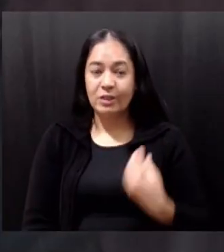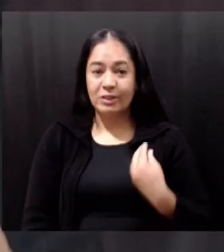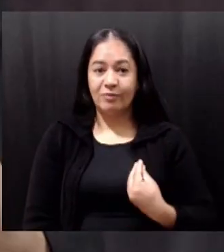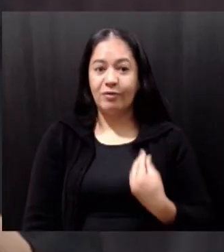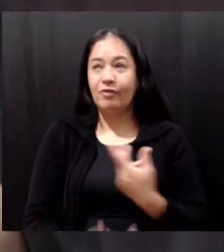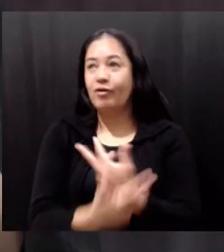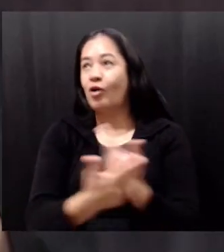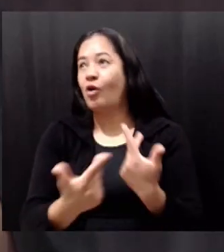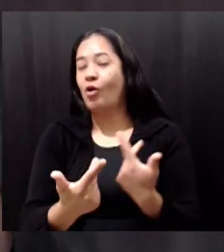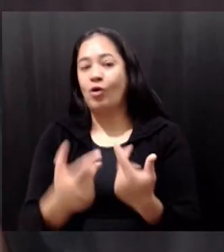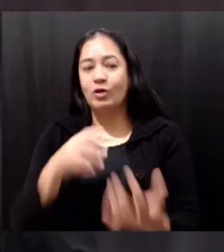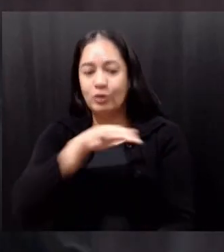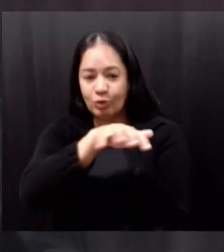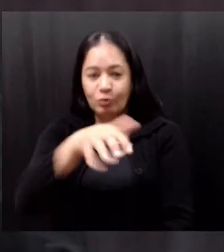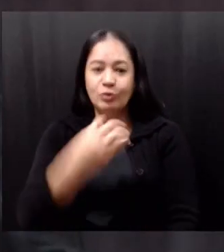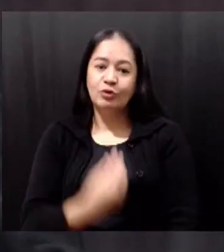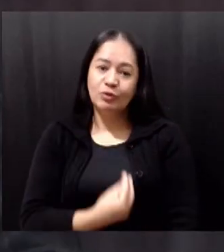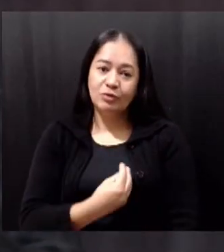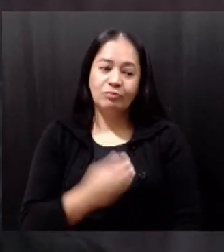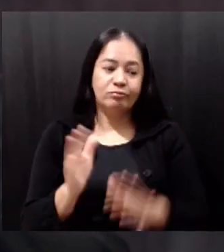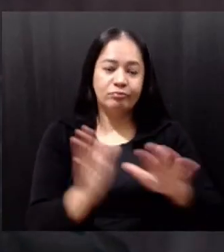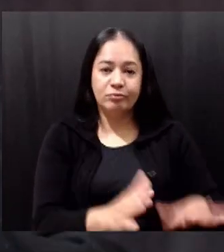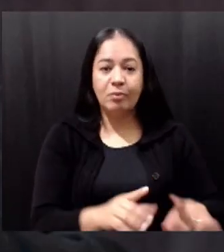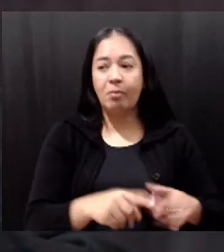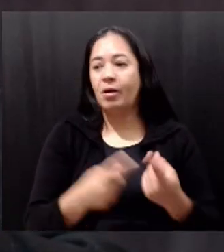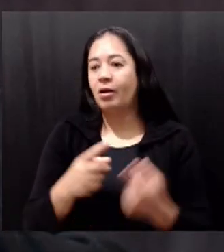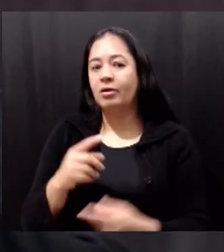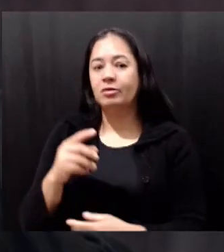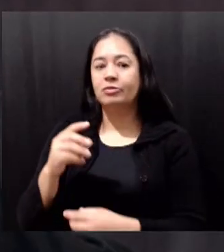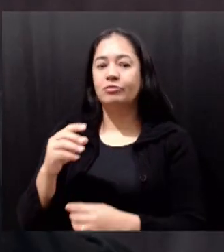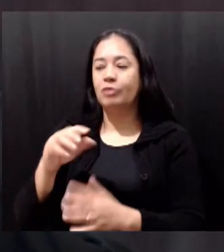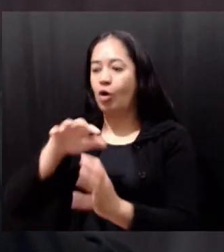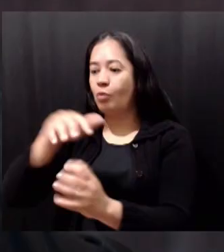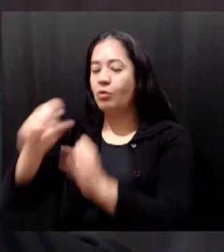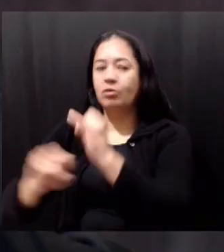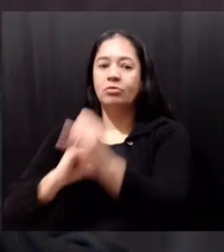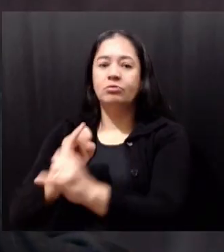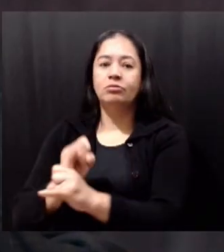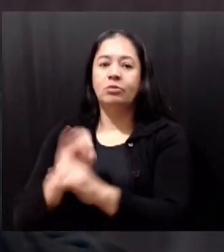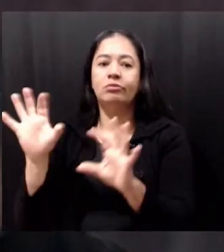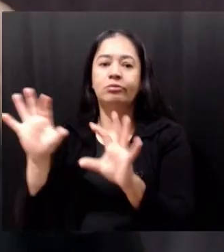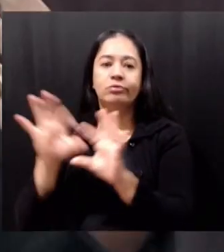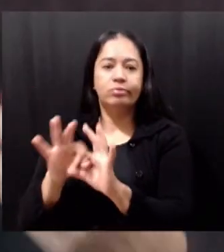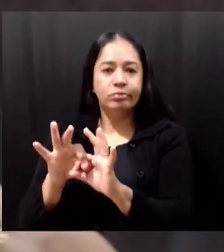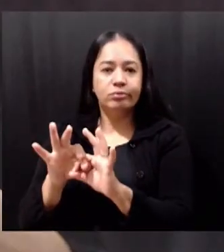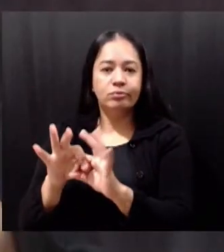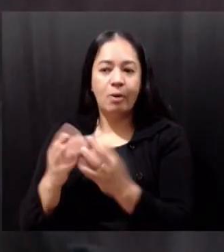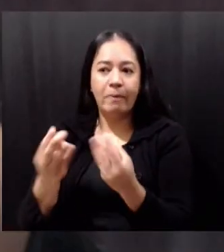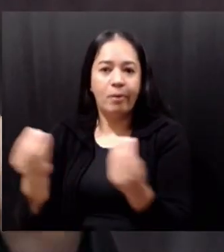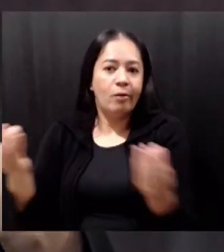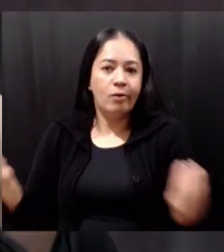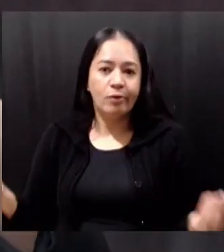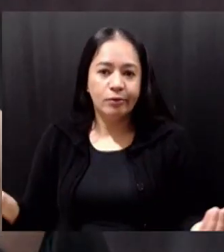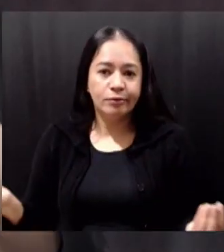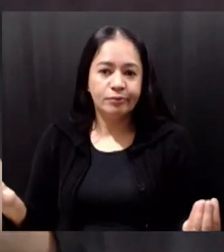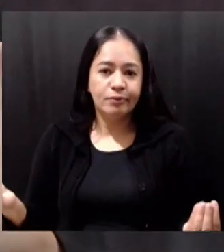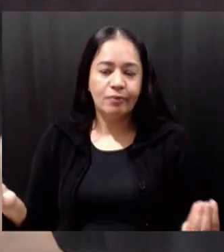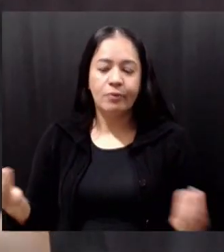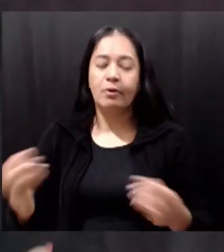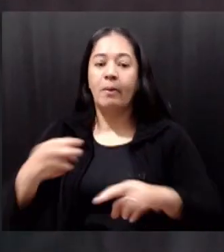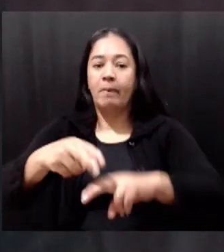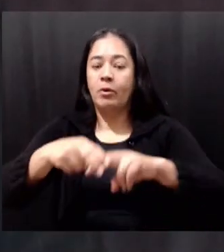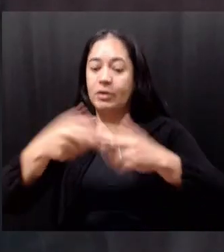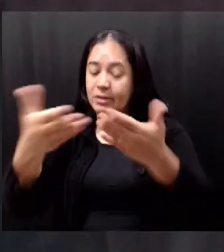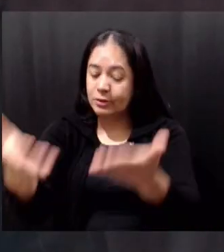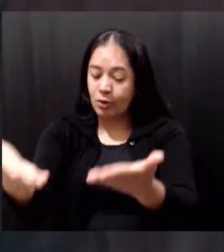real e ficando muito no mundo digital. Então, o convite e talvez o caminho